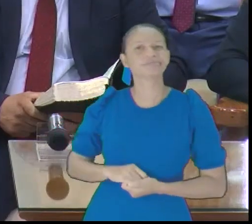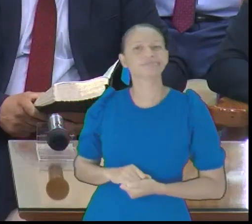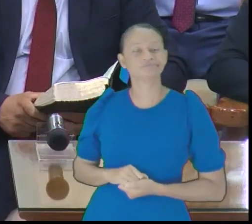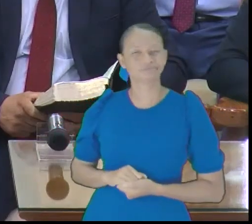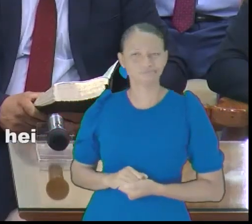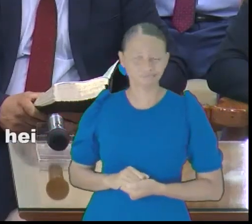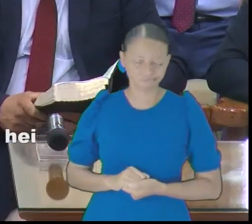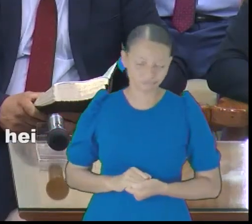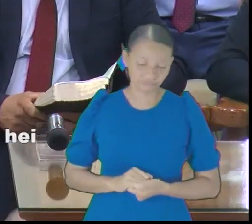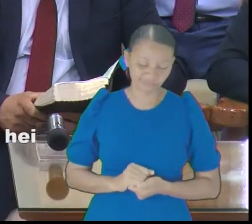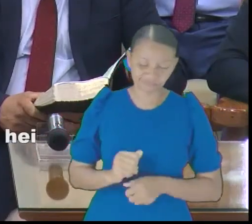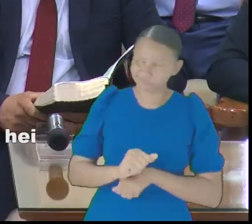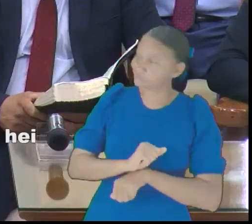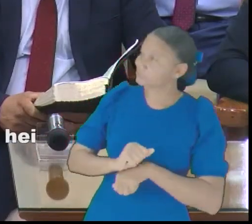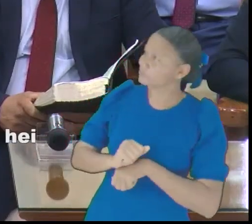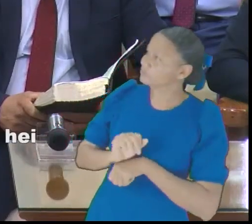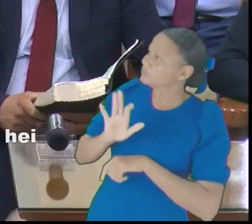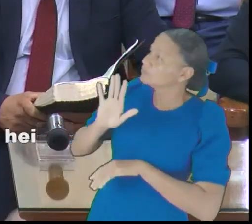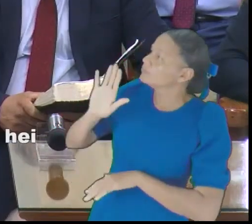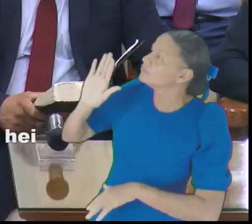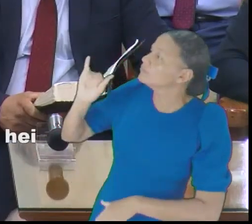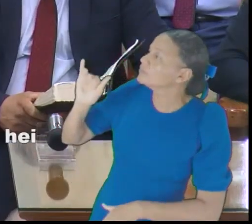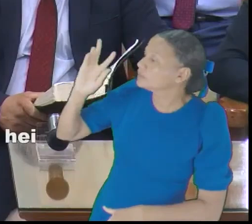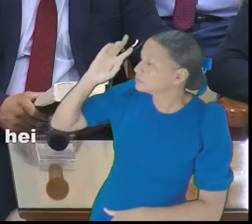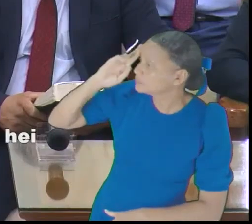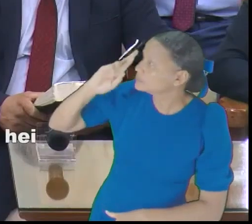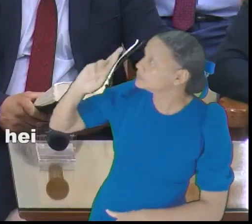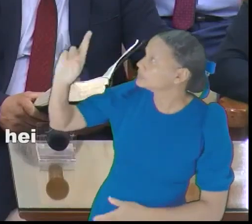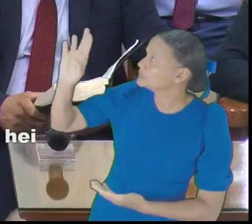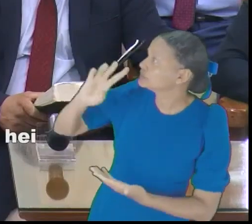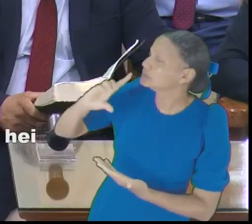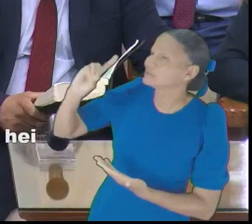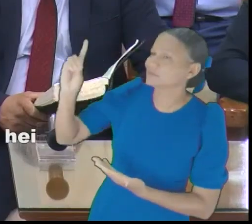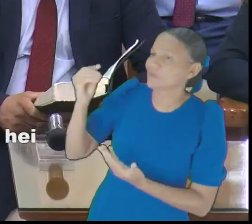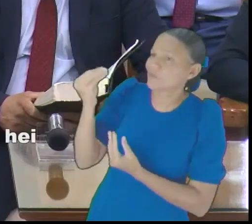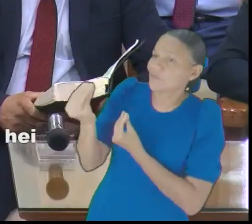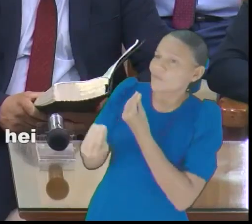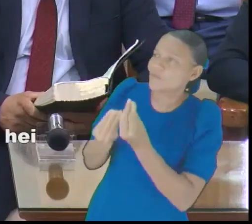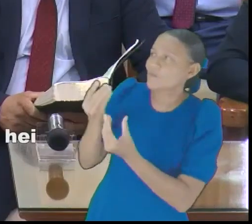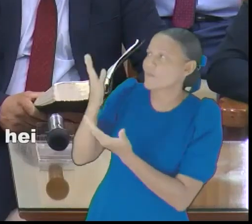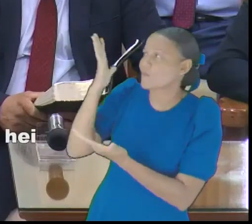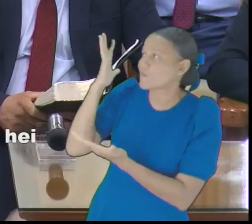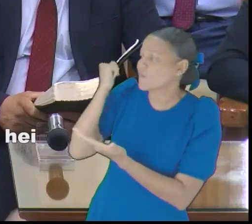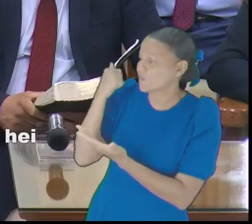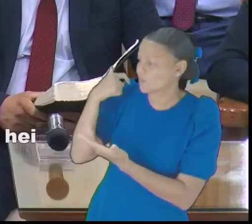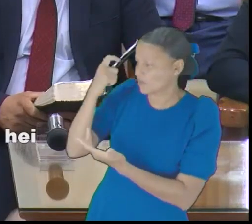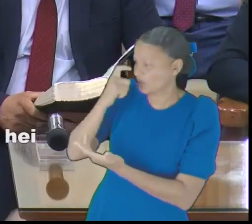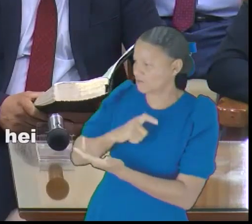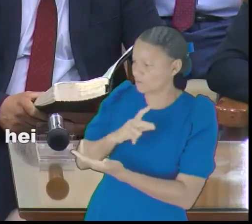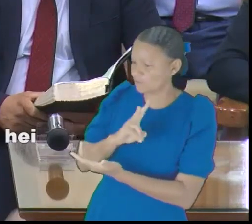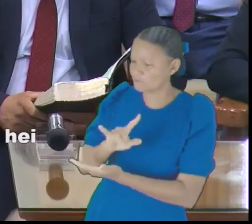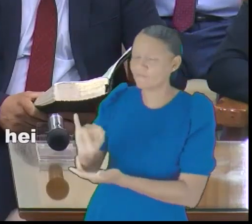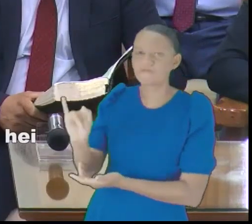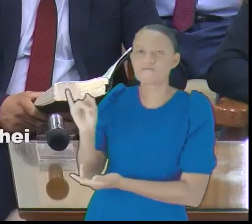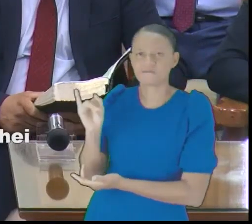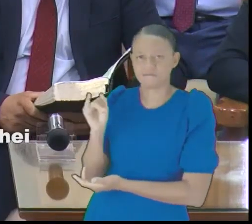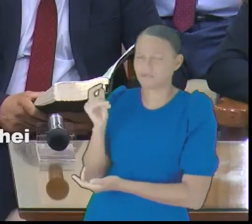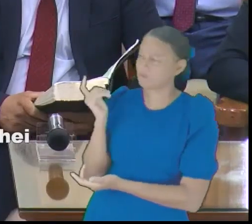E disse ele: Senhor Deus, como saberei que hei de herdar esta terra?